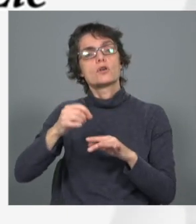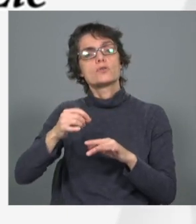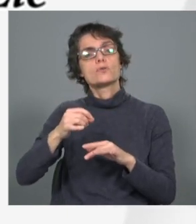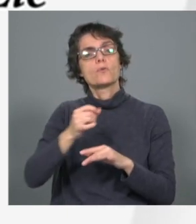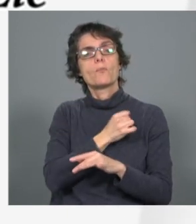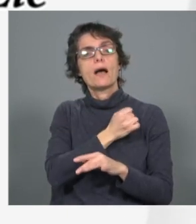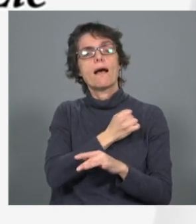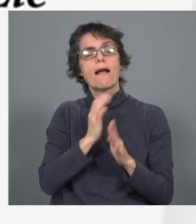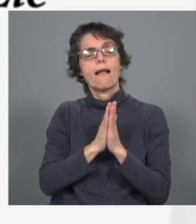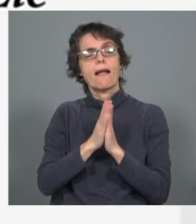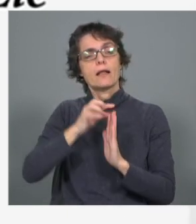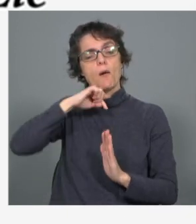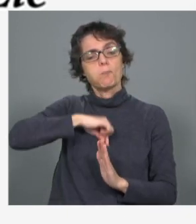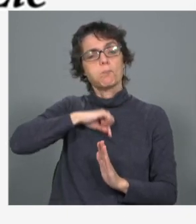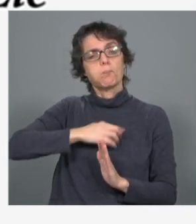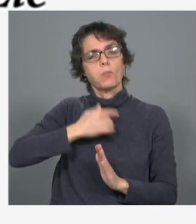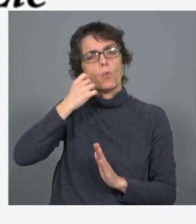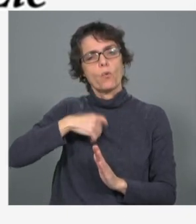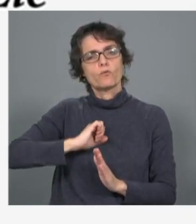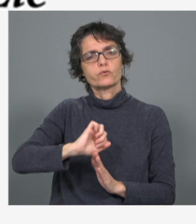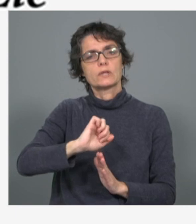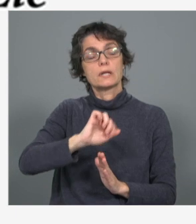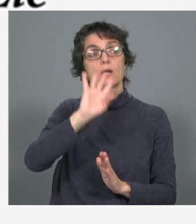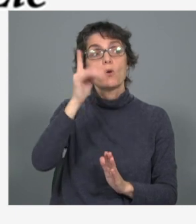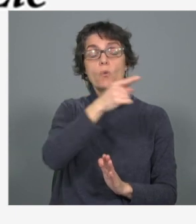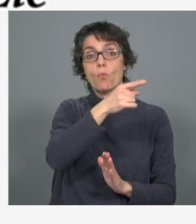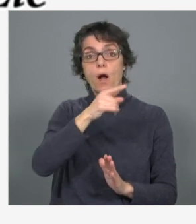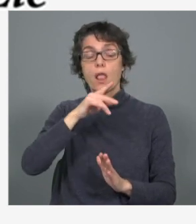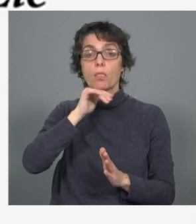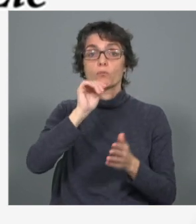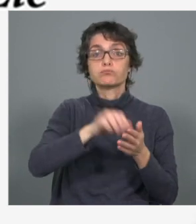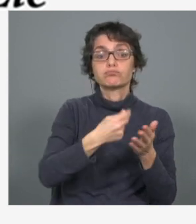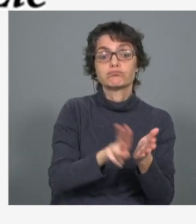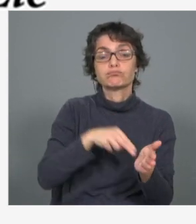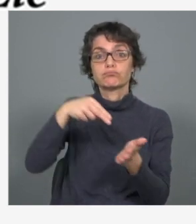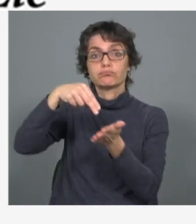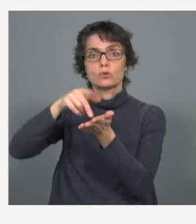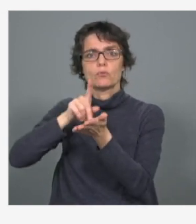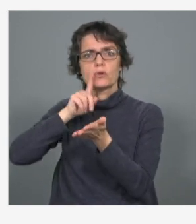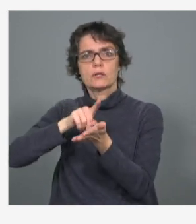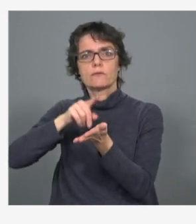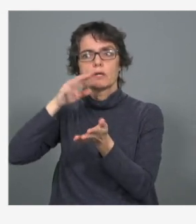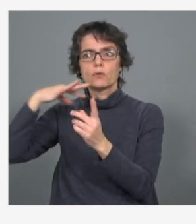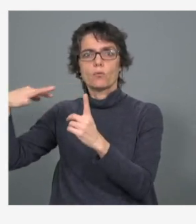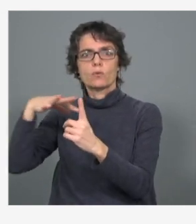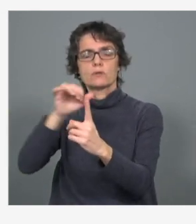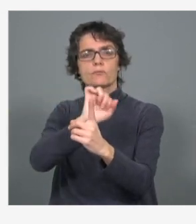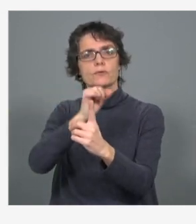dos mortos, os discípulos lembraram-se do que tinha dito e acreditaram na Escritura e na palavra de Jesus.